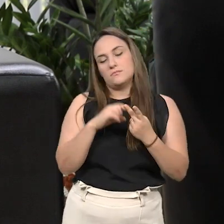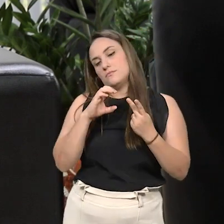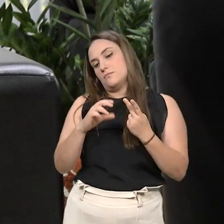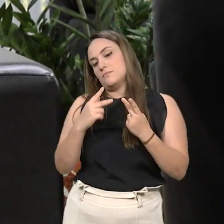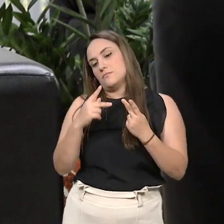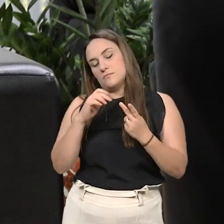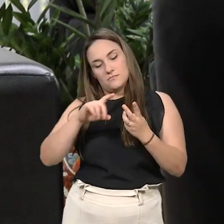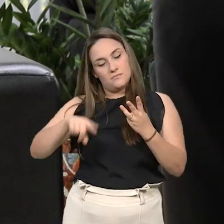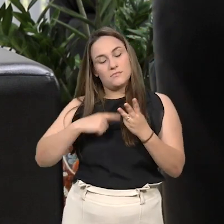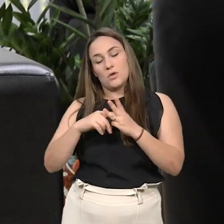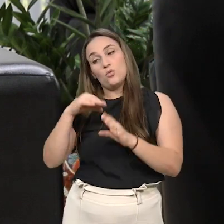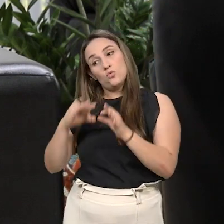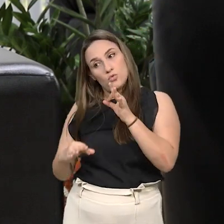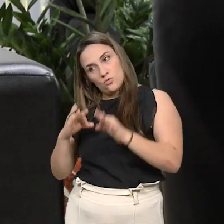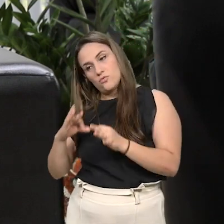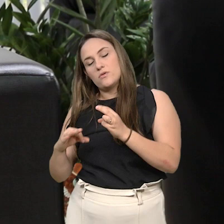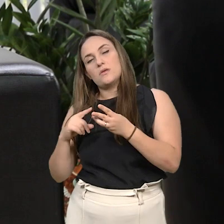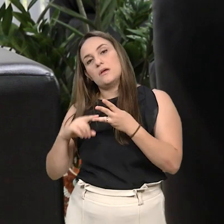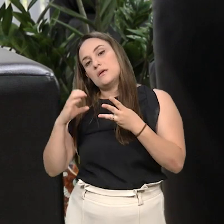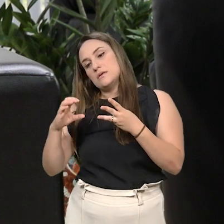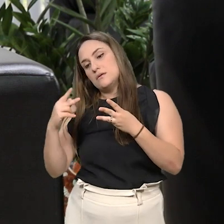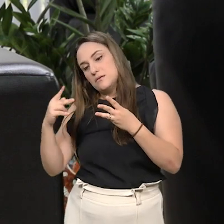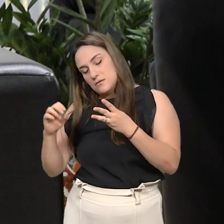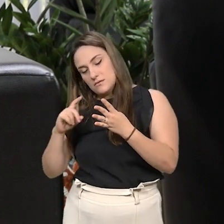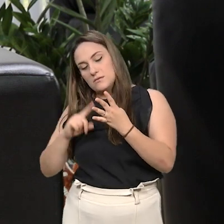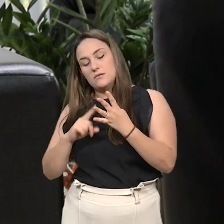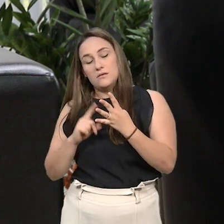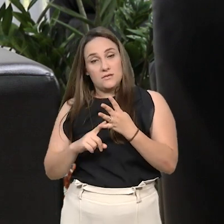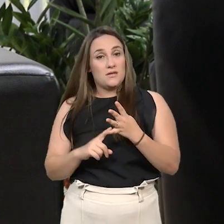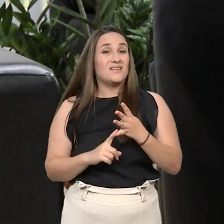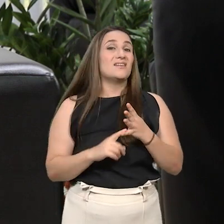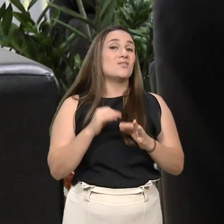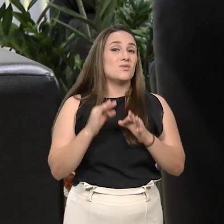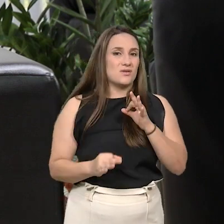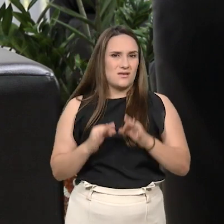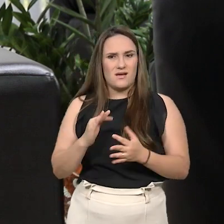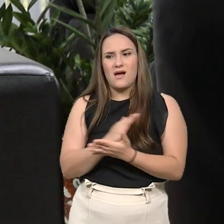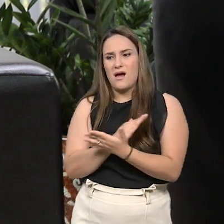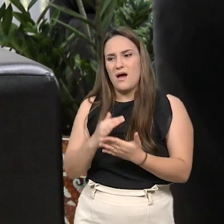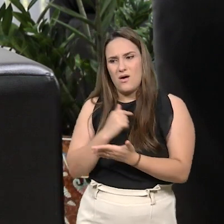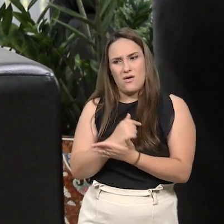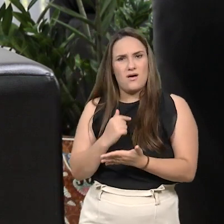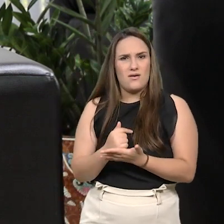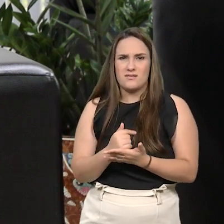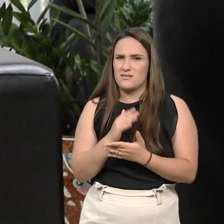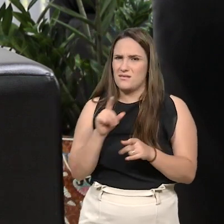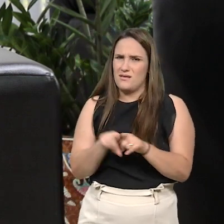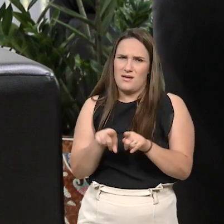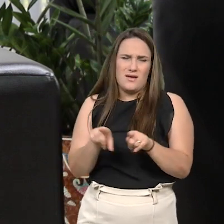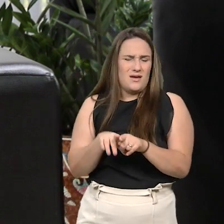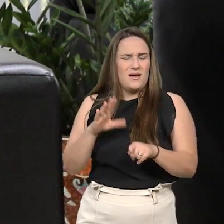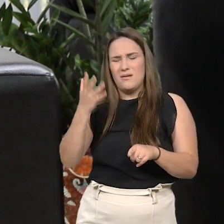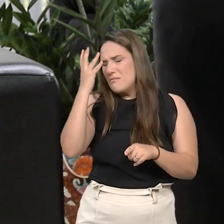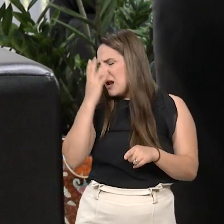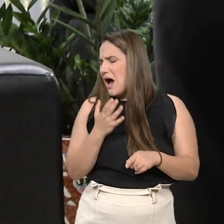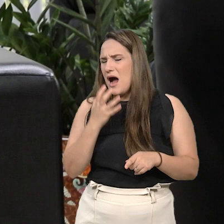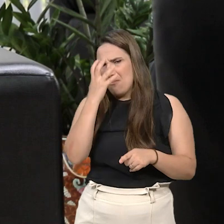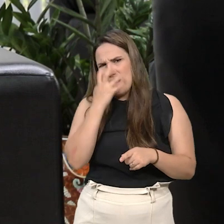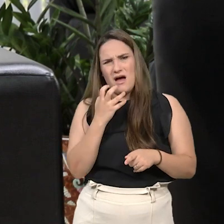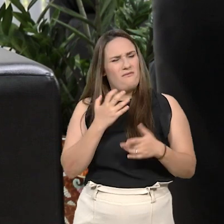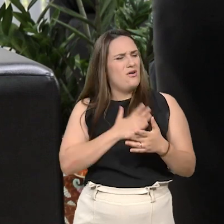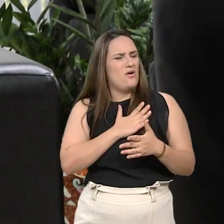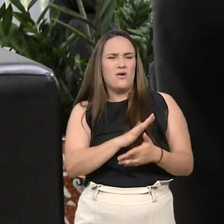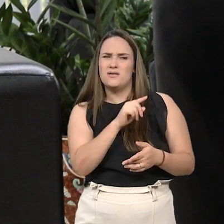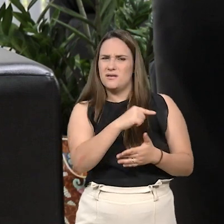CPE, entre os magistrados e CPE, entre magistrados e cartórios também, porque tinha alguns magistrados, está acontecendo isso. Não, mas isso daí deveria ser feito pelo